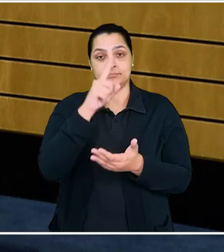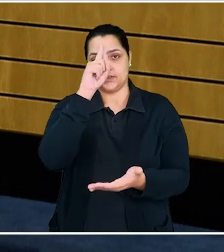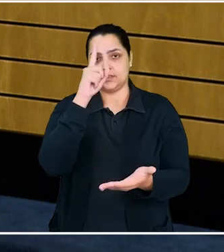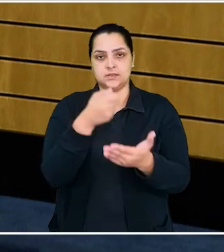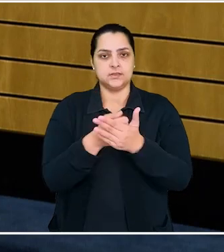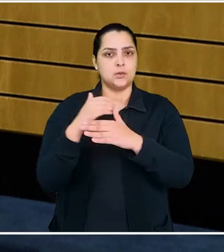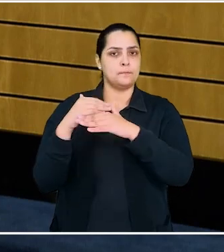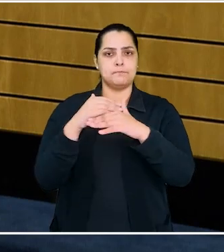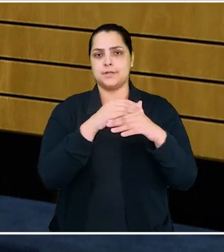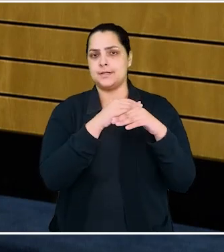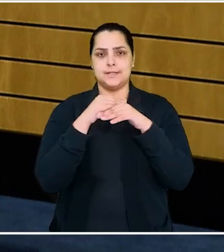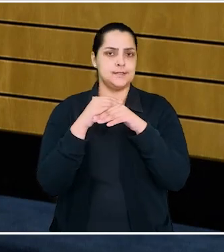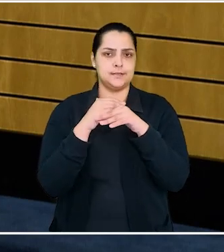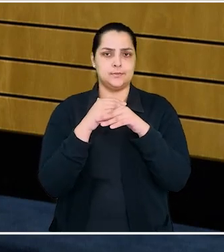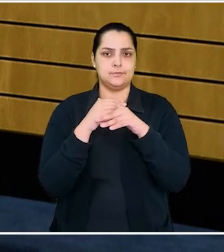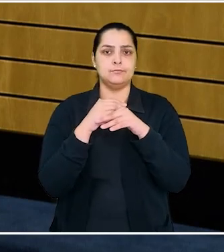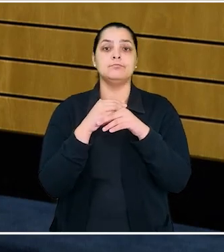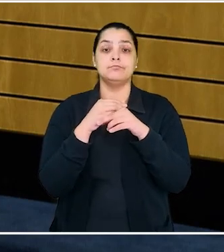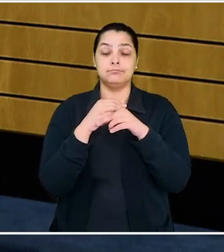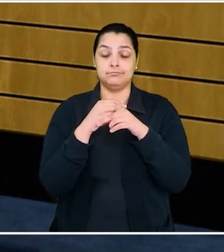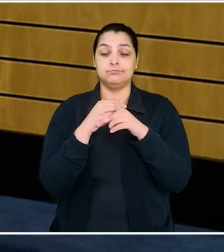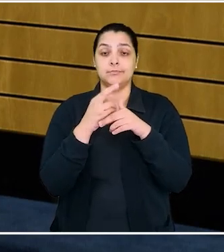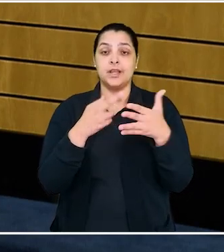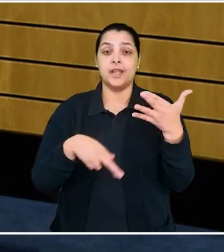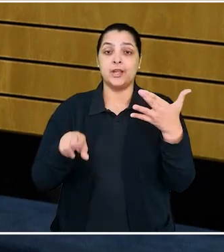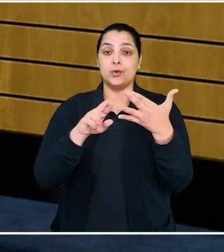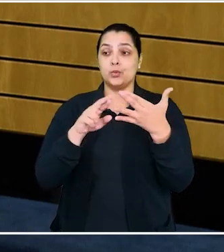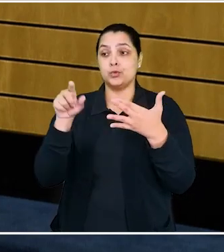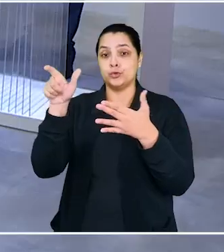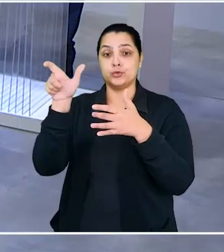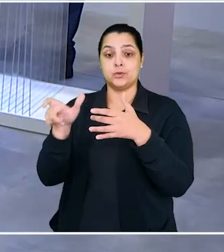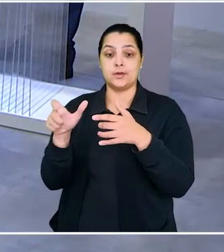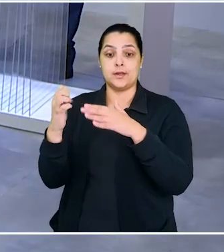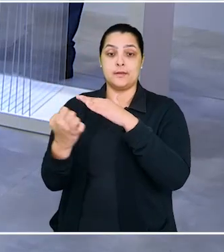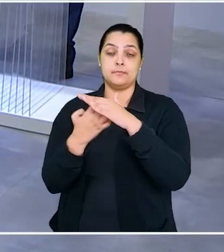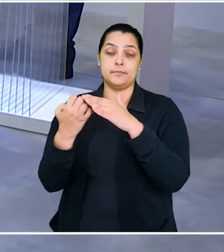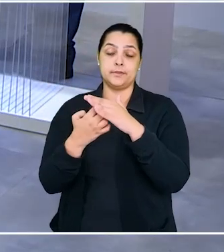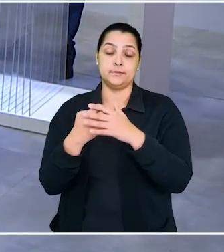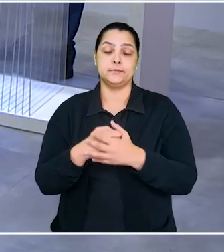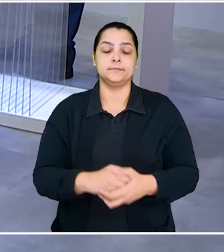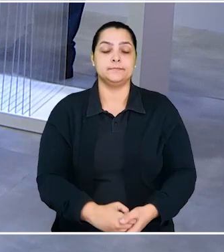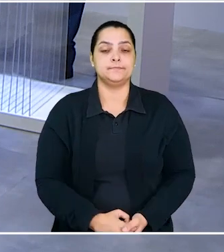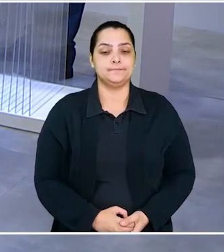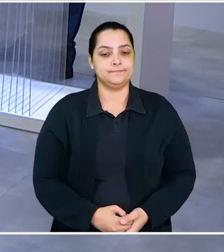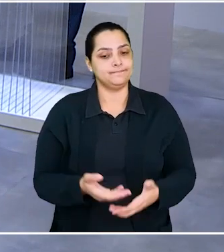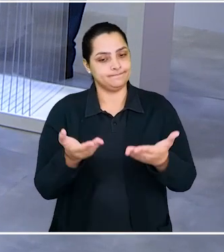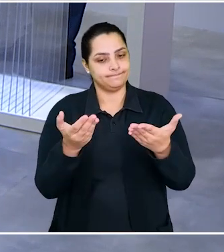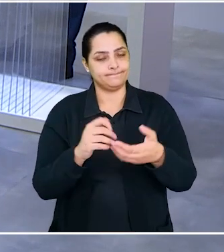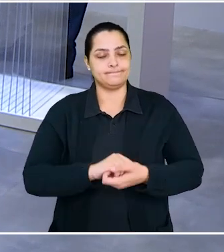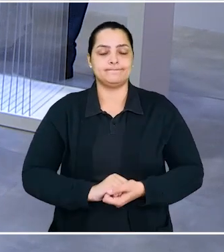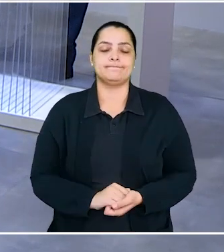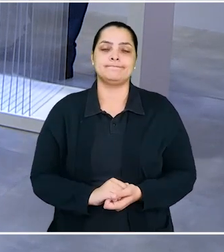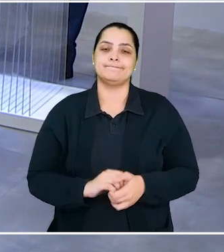foi unânime. A petroleira entrou com um recurso extraordinário. Volto com vocês do estúdio.